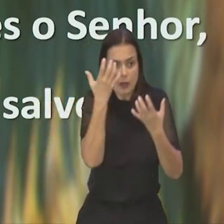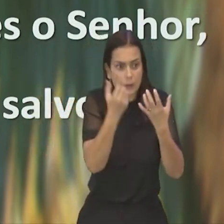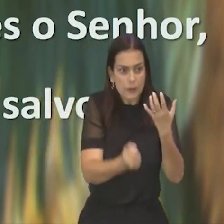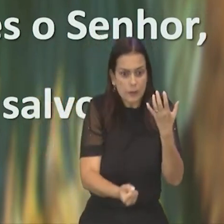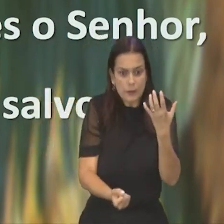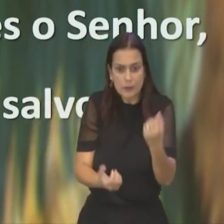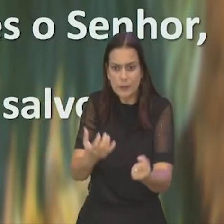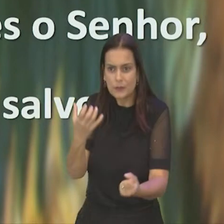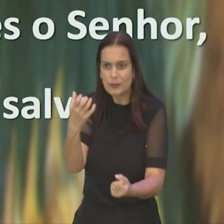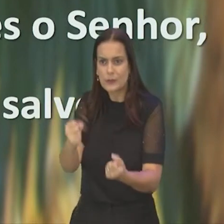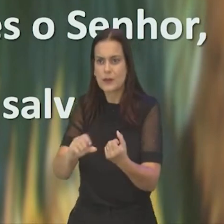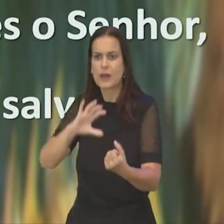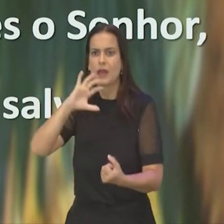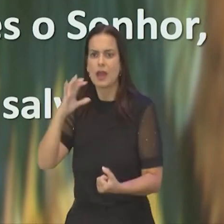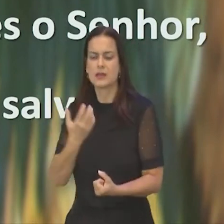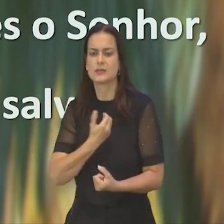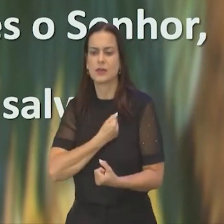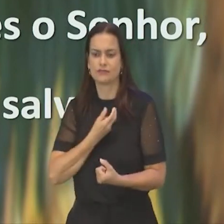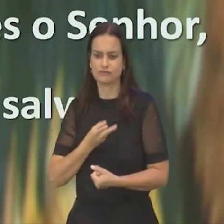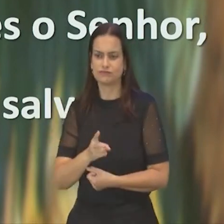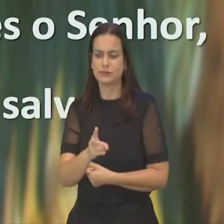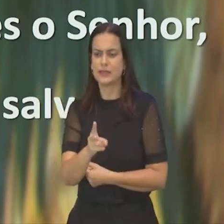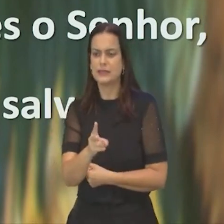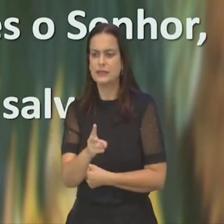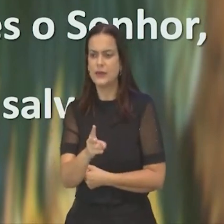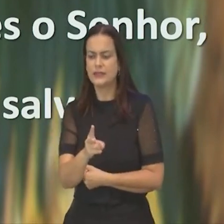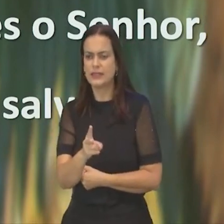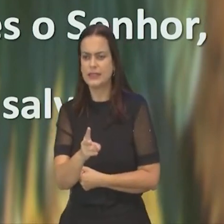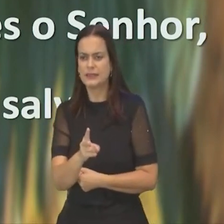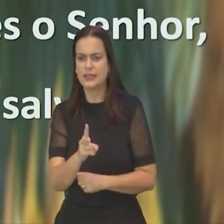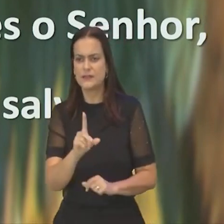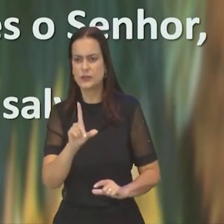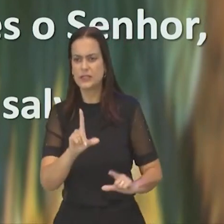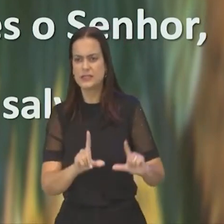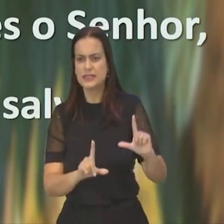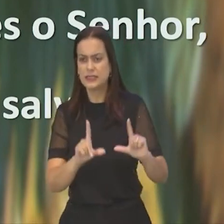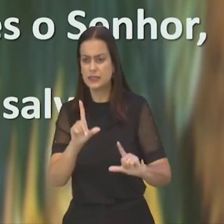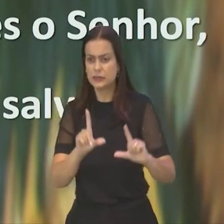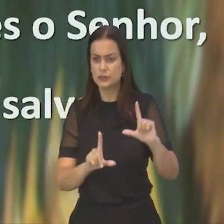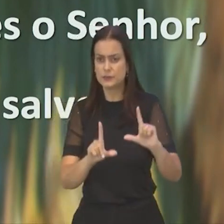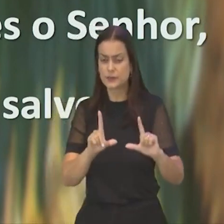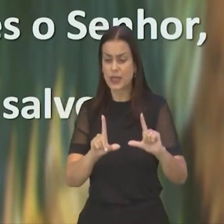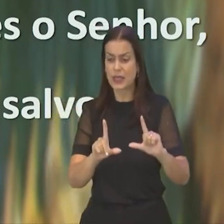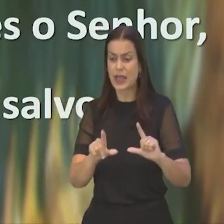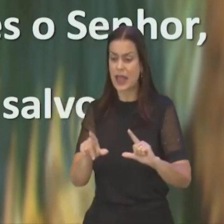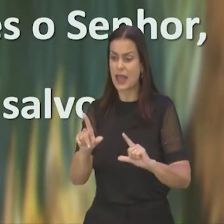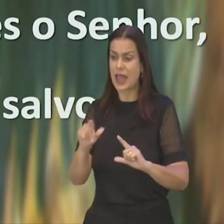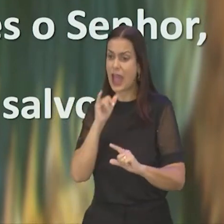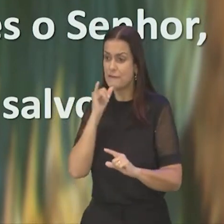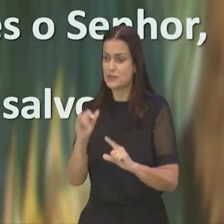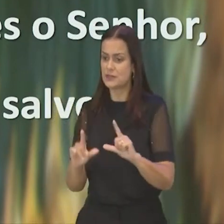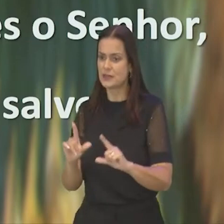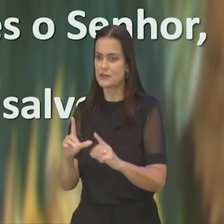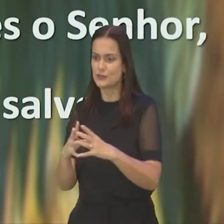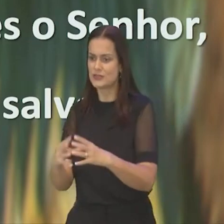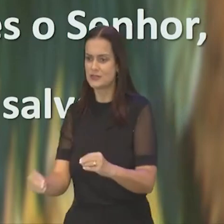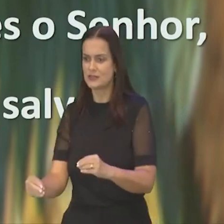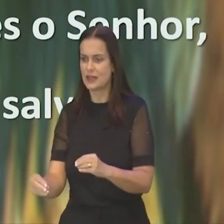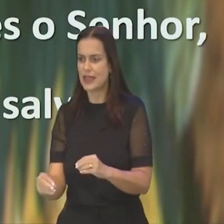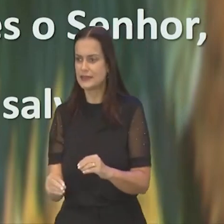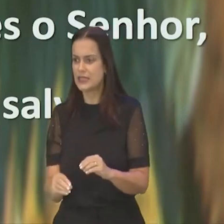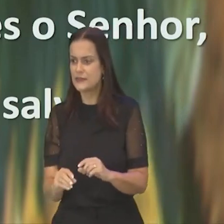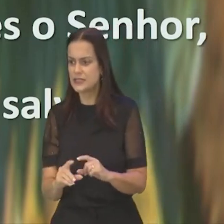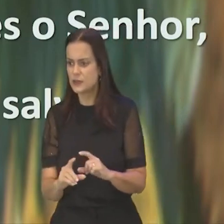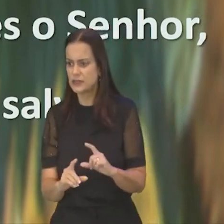sendo salvos. O Senhor lhes acrescentava dia a dia os que